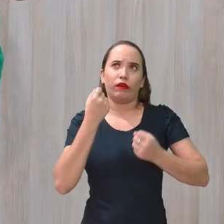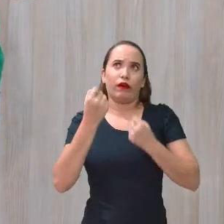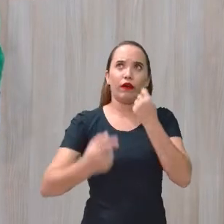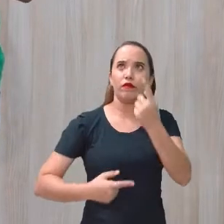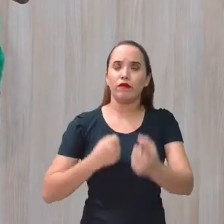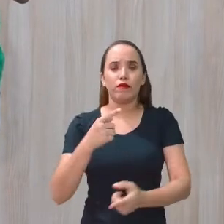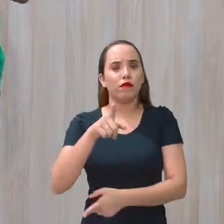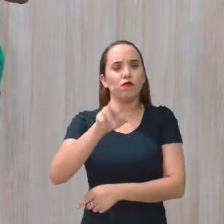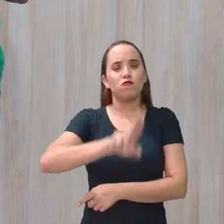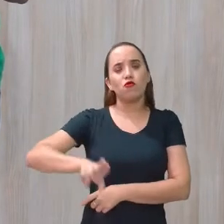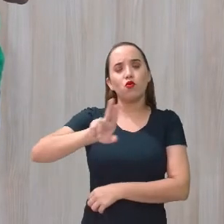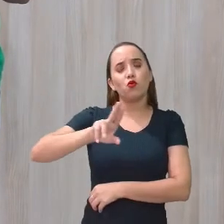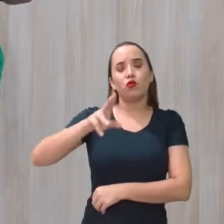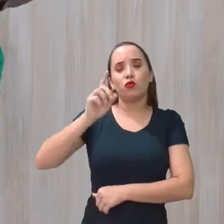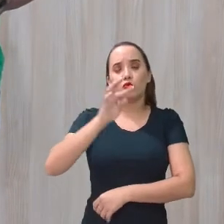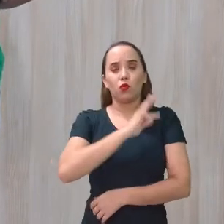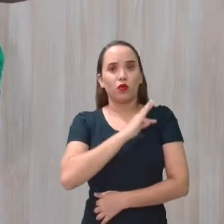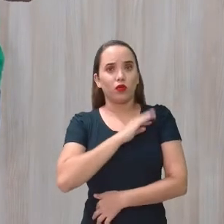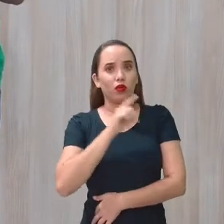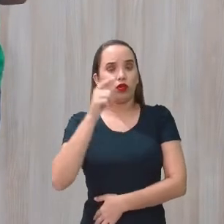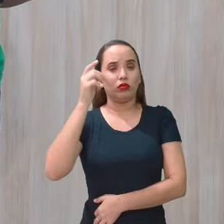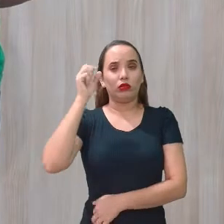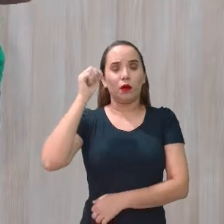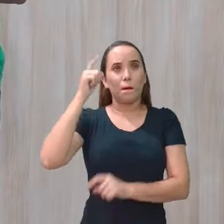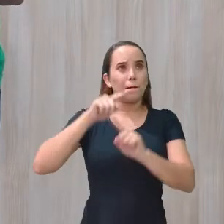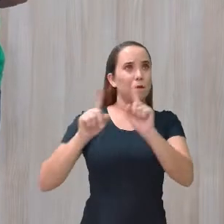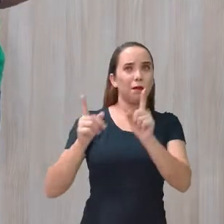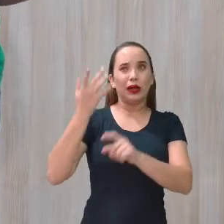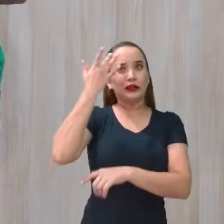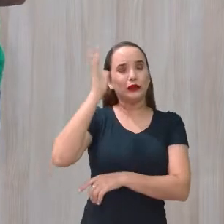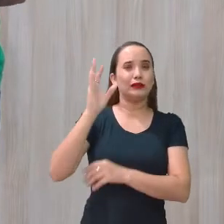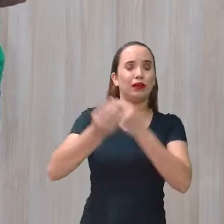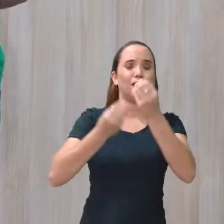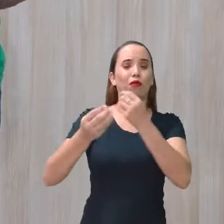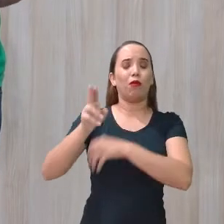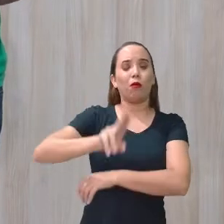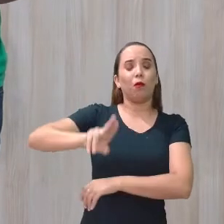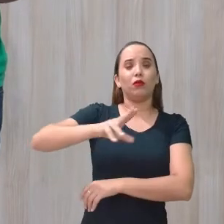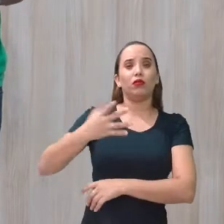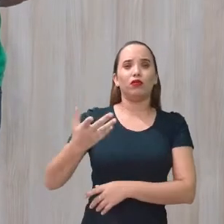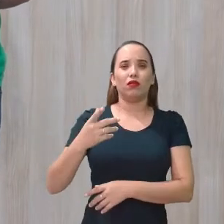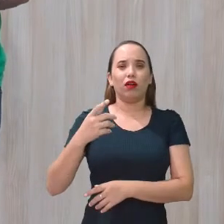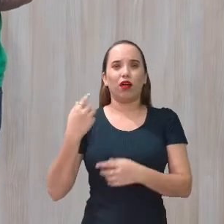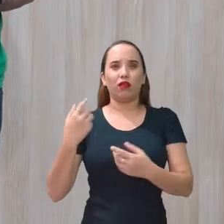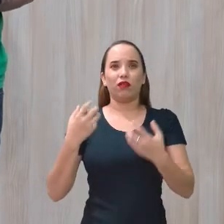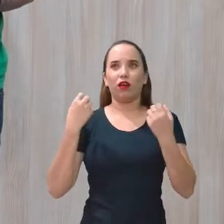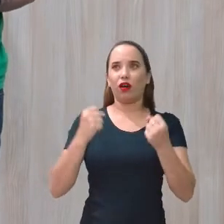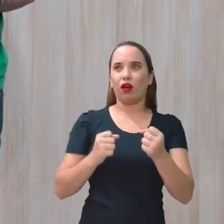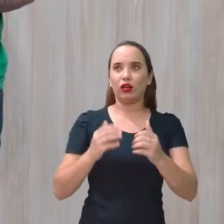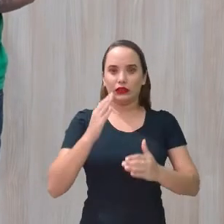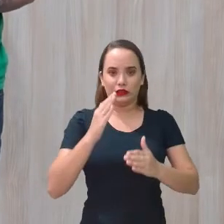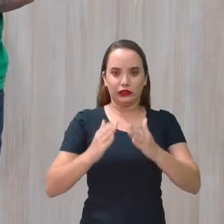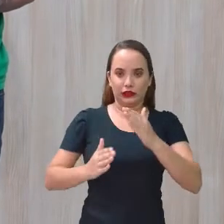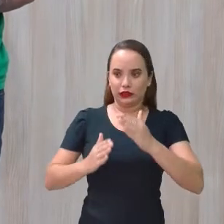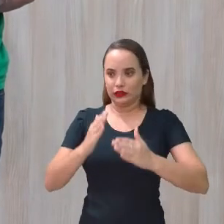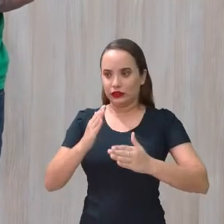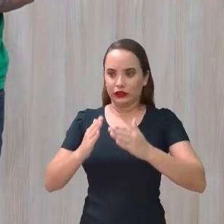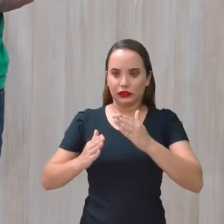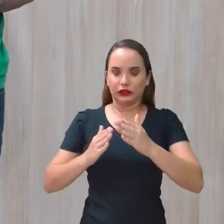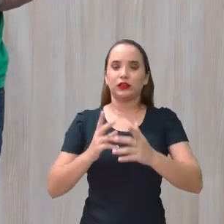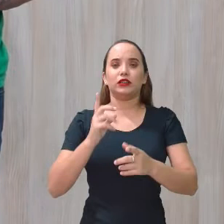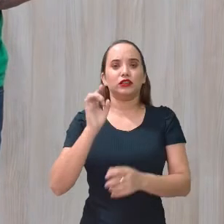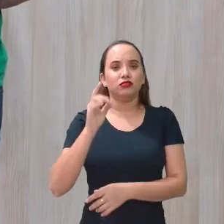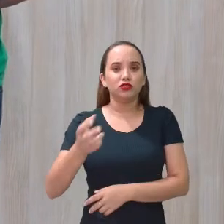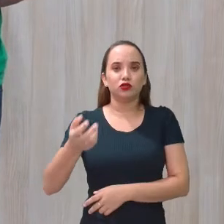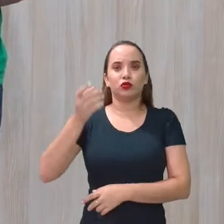sem saber para que está sendo usado, ou seja, você fica muito naquela parte mecânica e a gente vai ver que com as equações e o sistema de equações